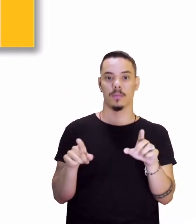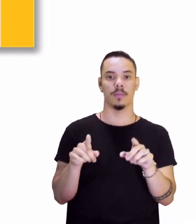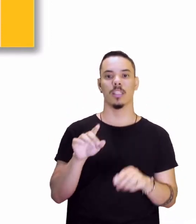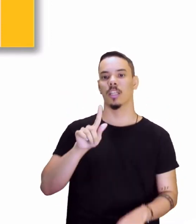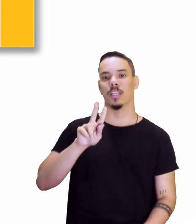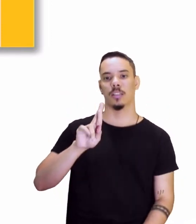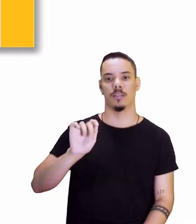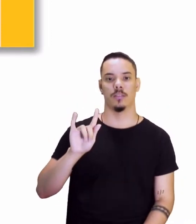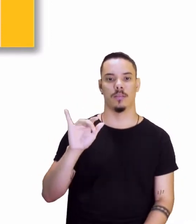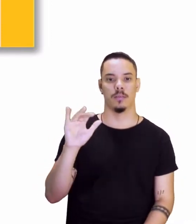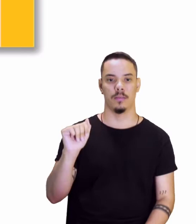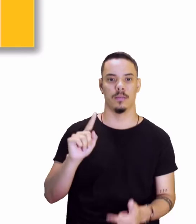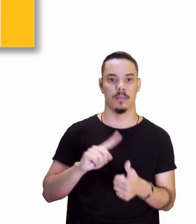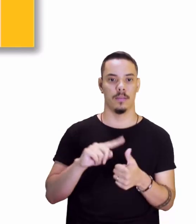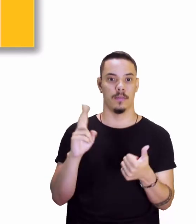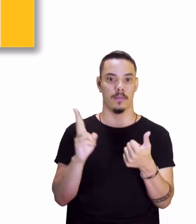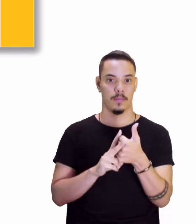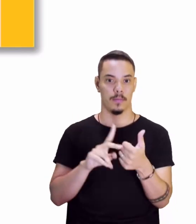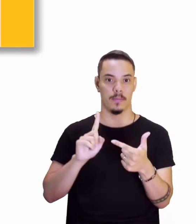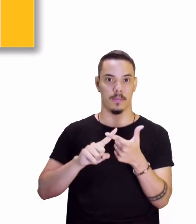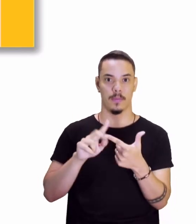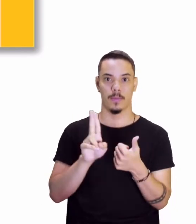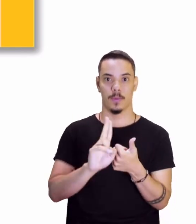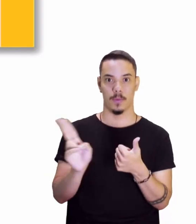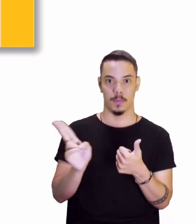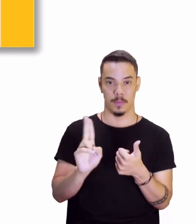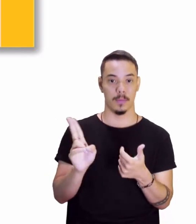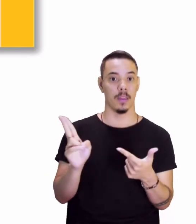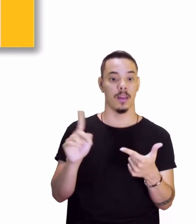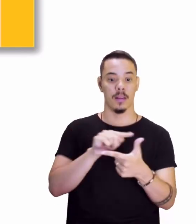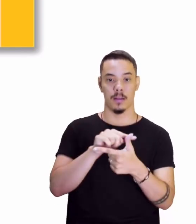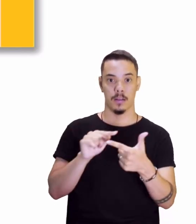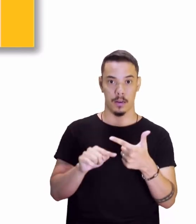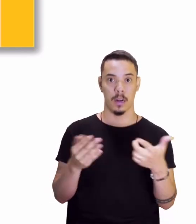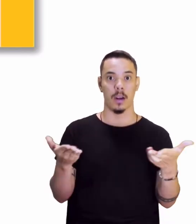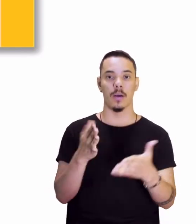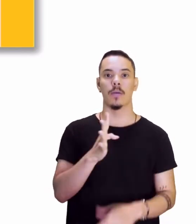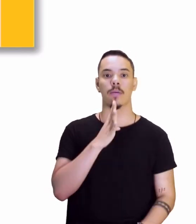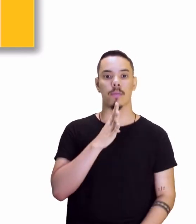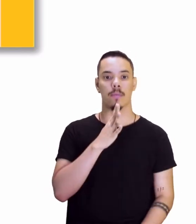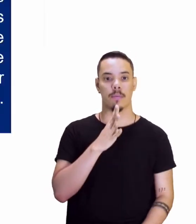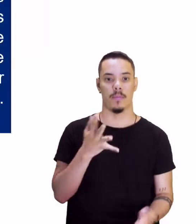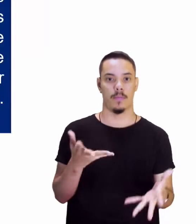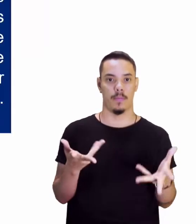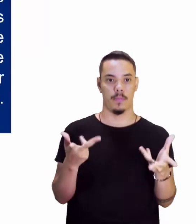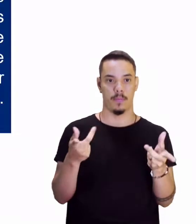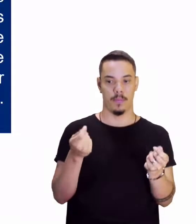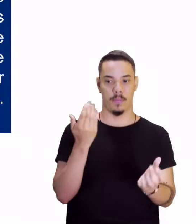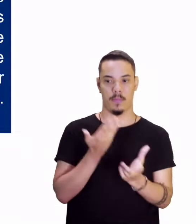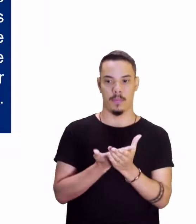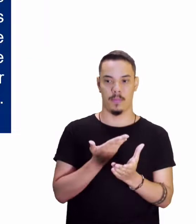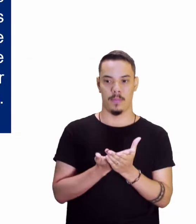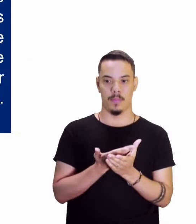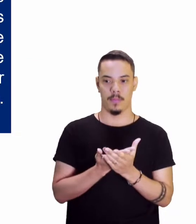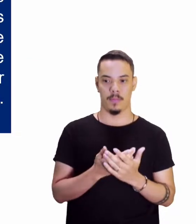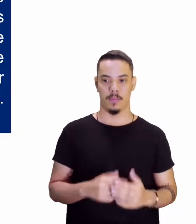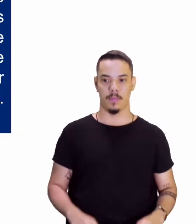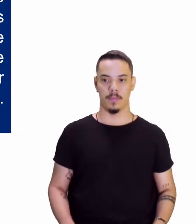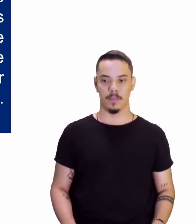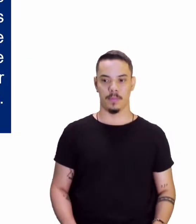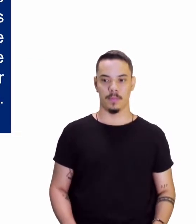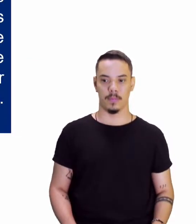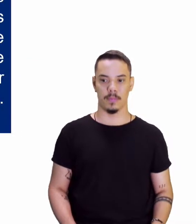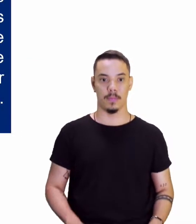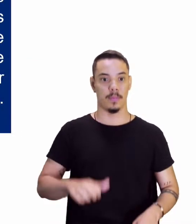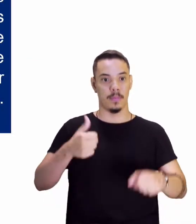regência nominal. Beleza? Vamos conhecer a habilidade da aula.